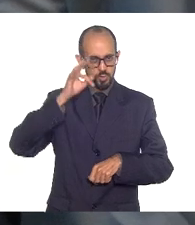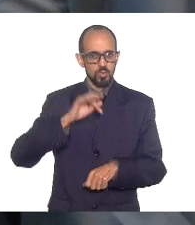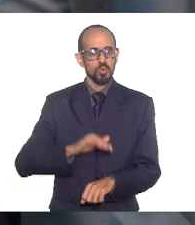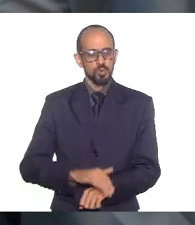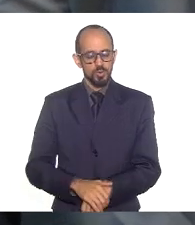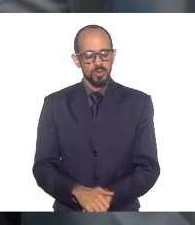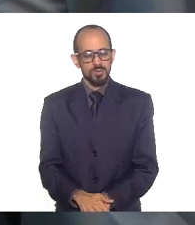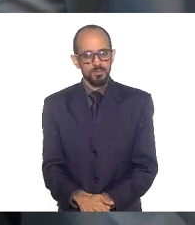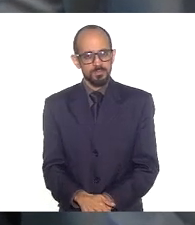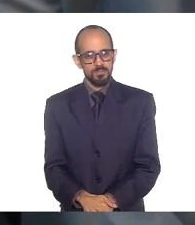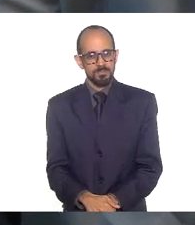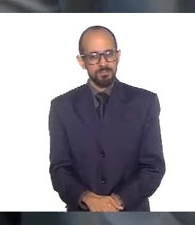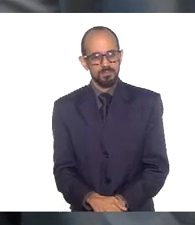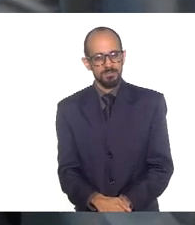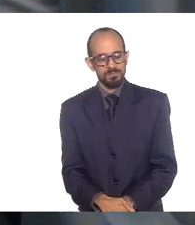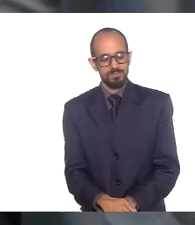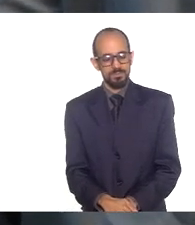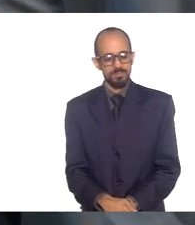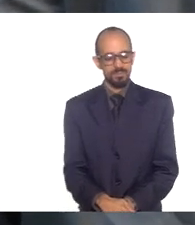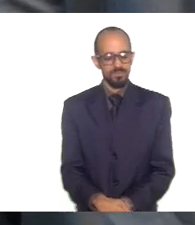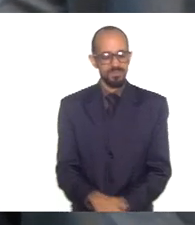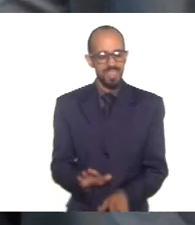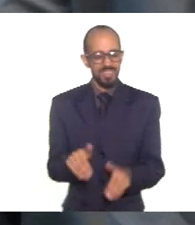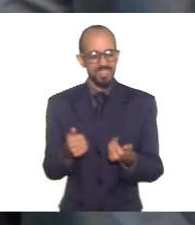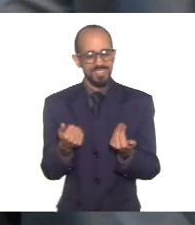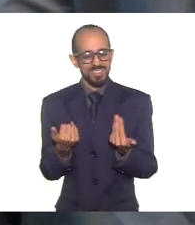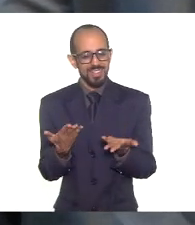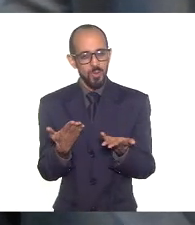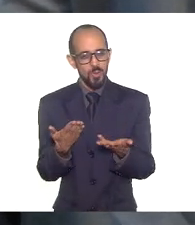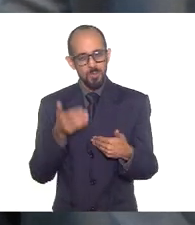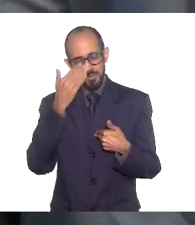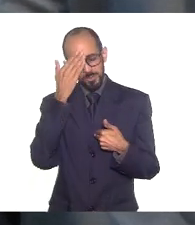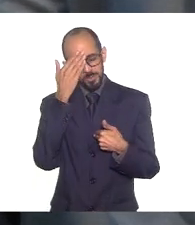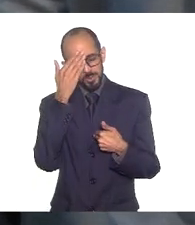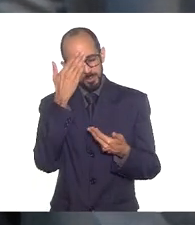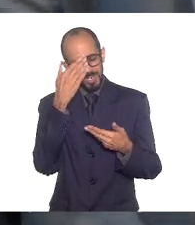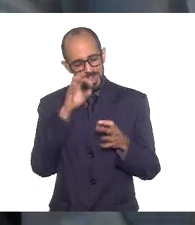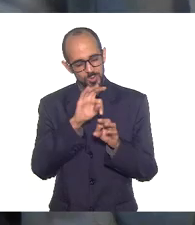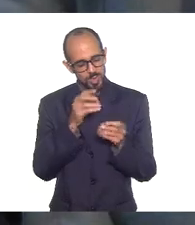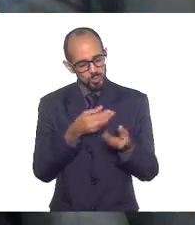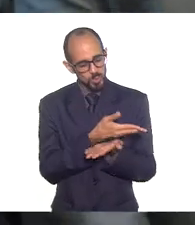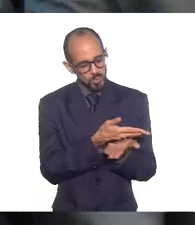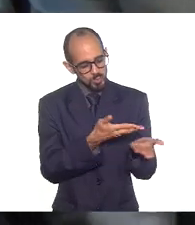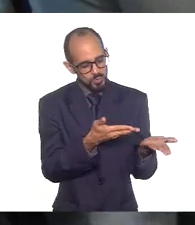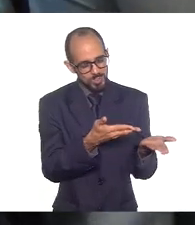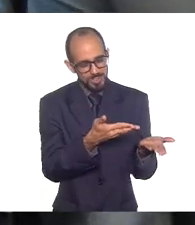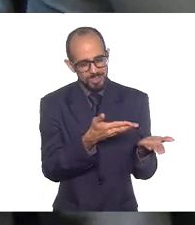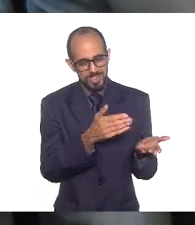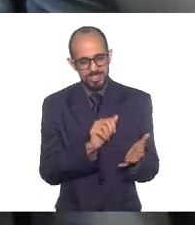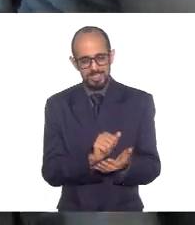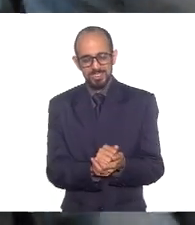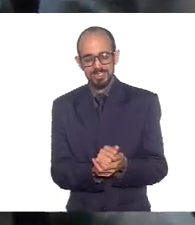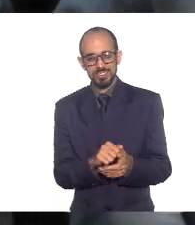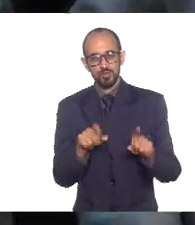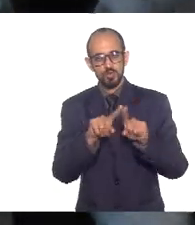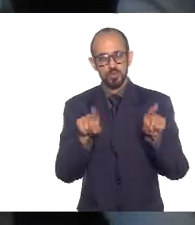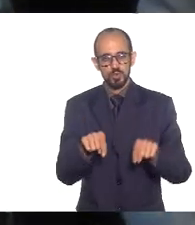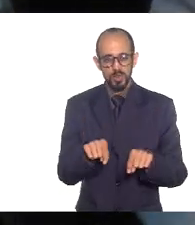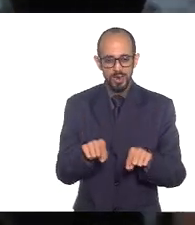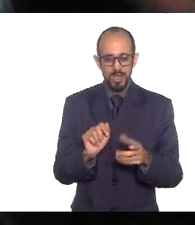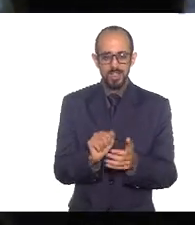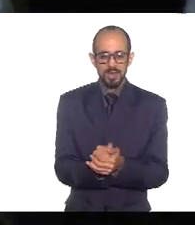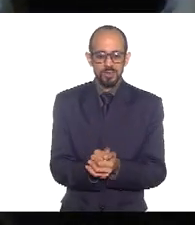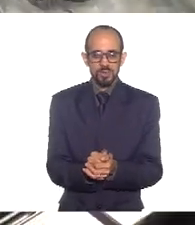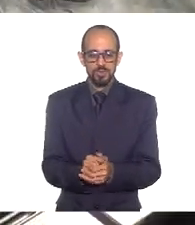futuro é tão eu Muito obrigado a todos vocês todo servidor osu